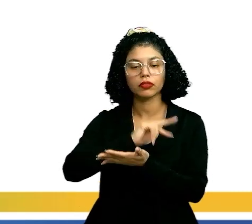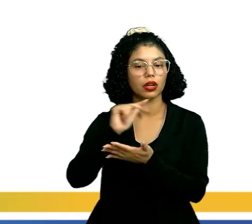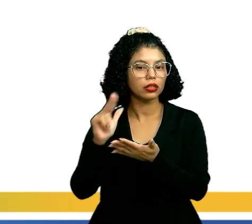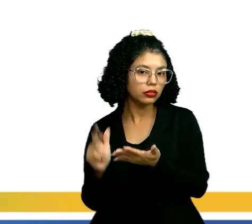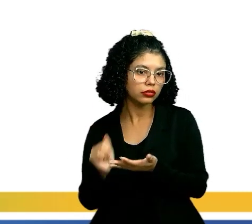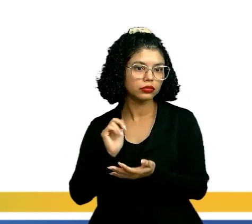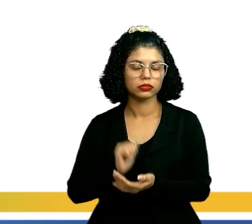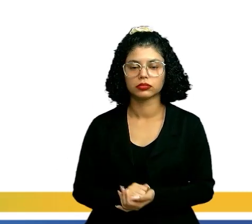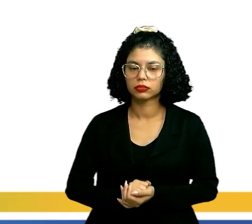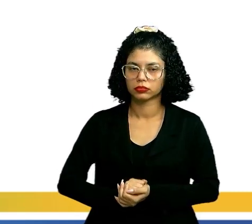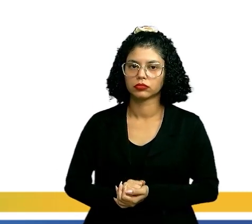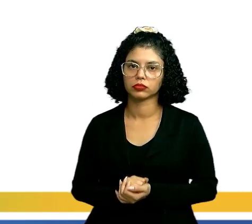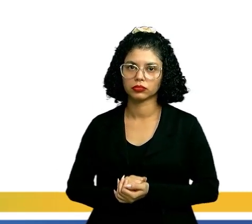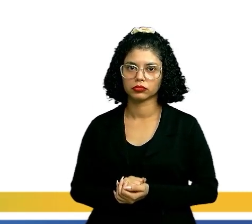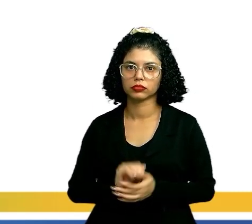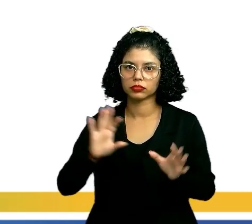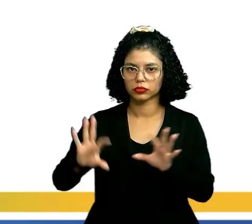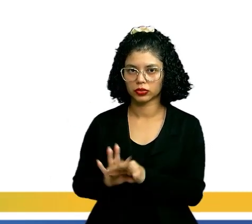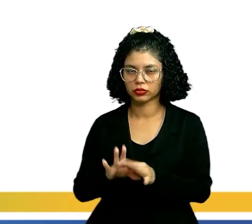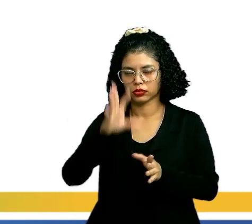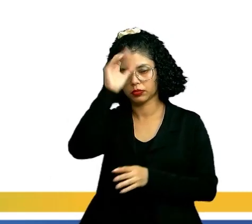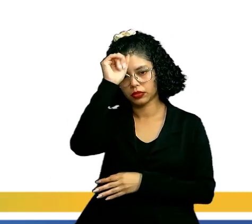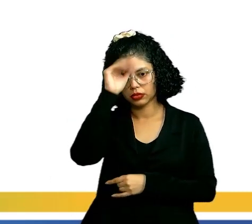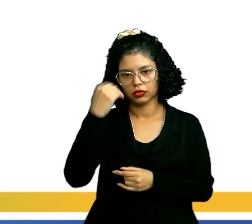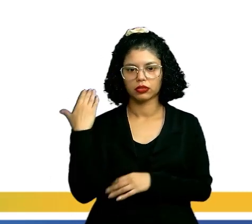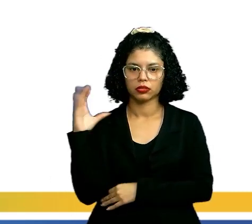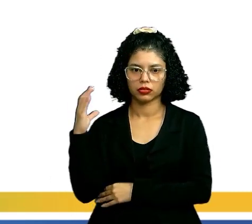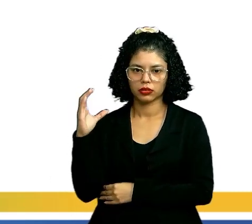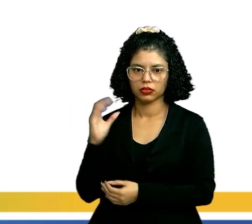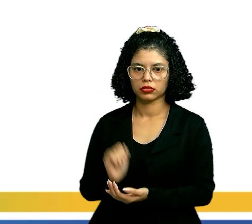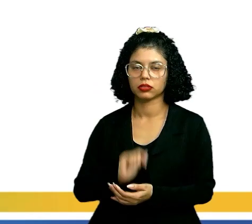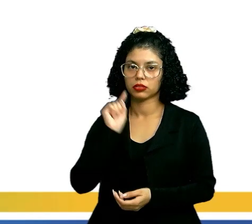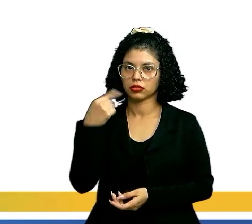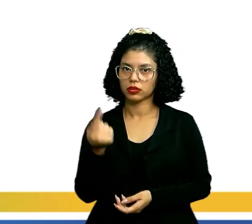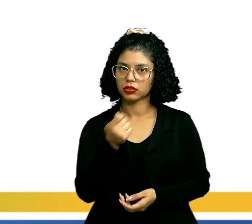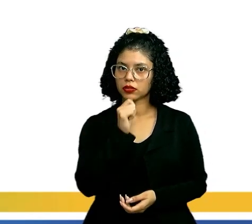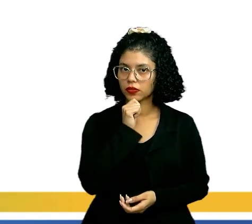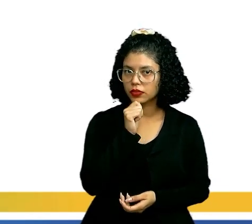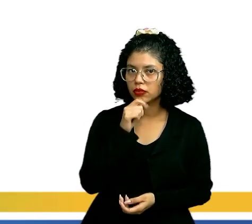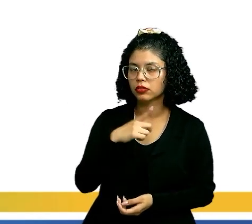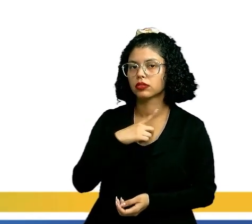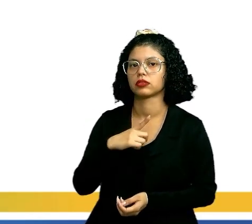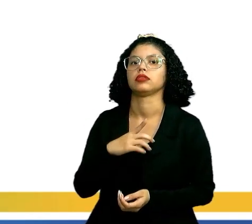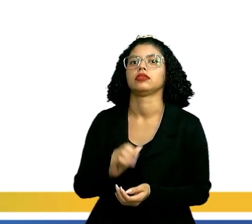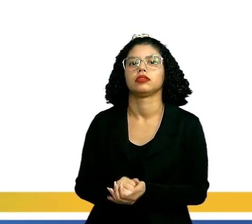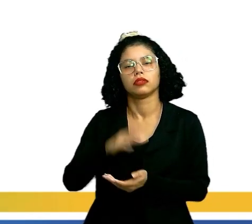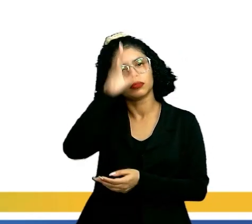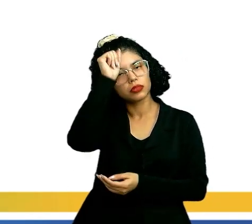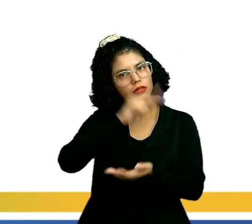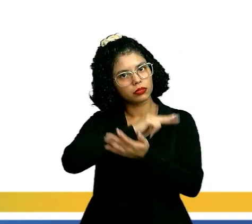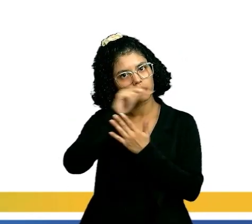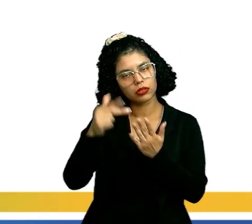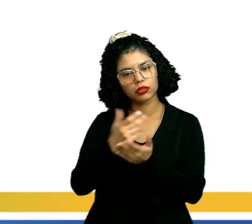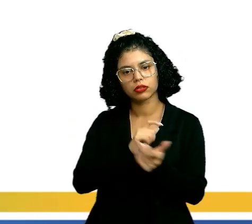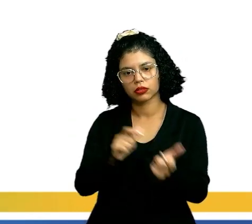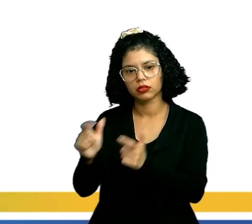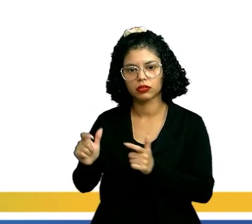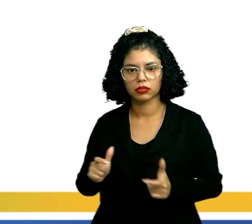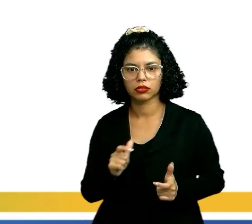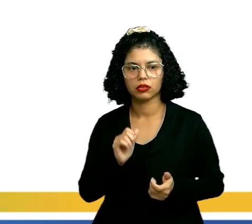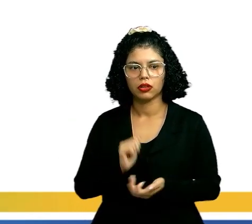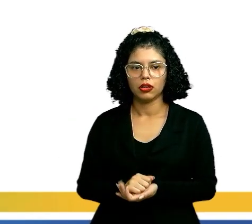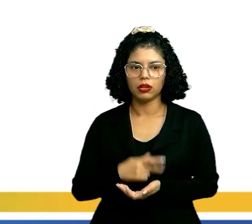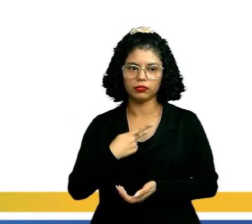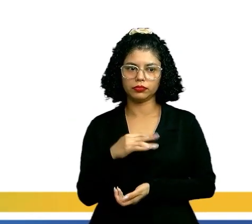vários, os matas, tem relação ao conhecimento, à ciência, aqueles que tinham conhecimento sobre diversas áreas.